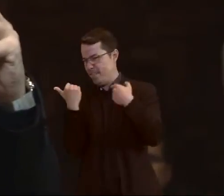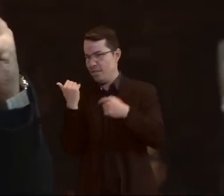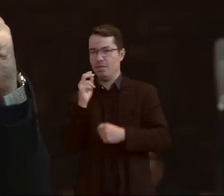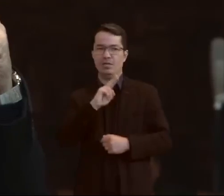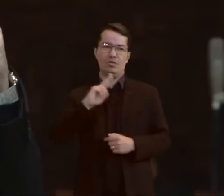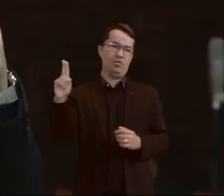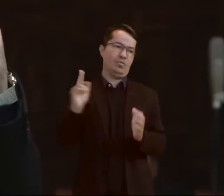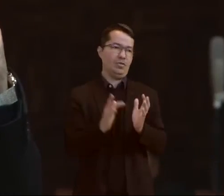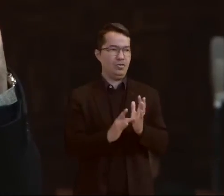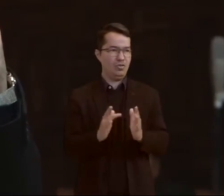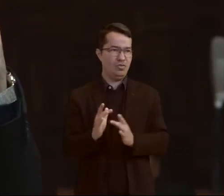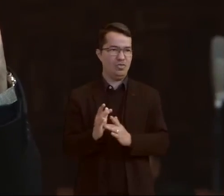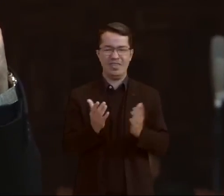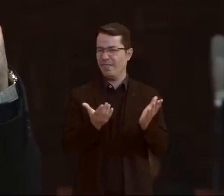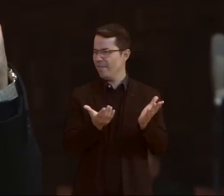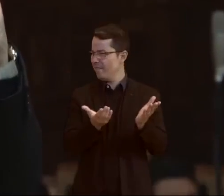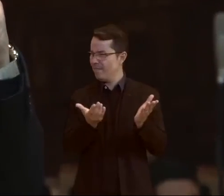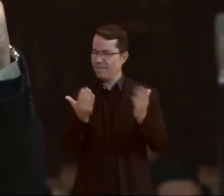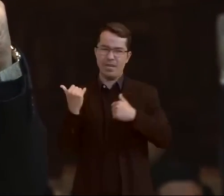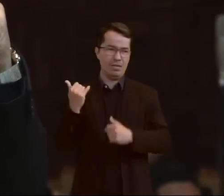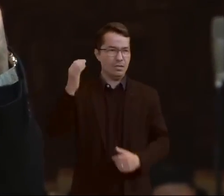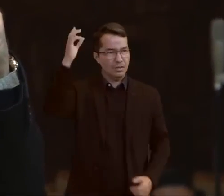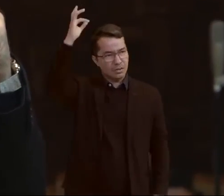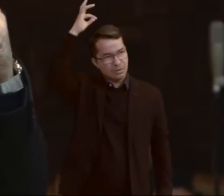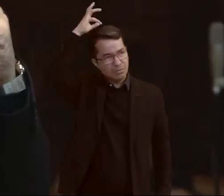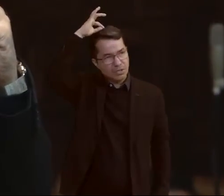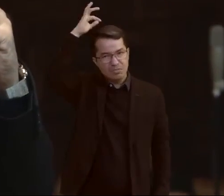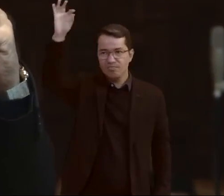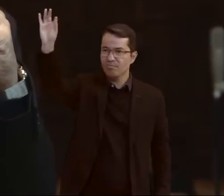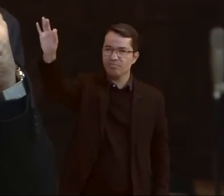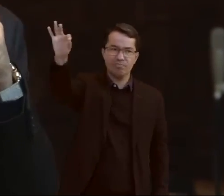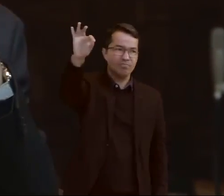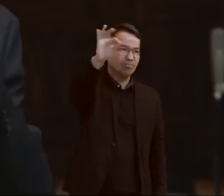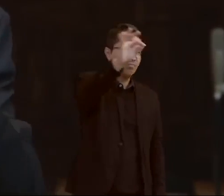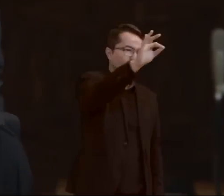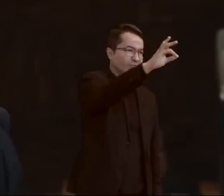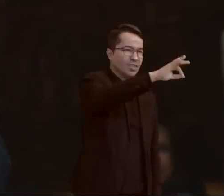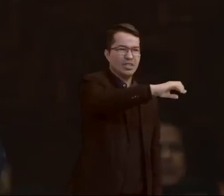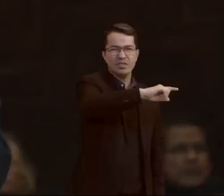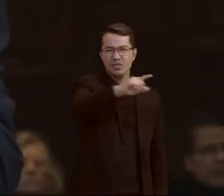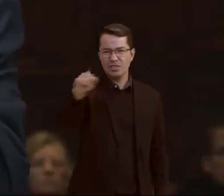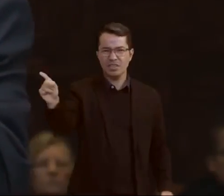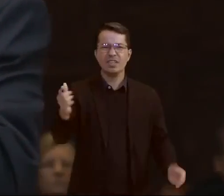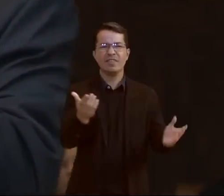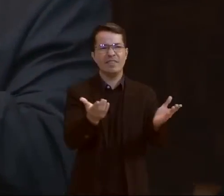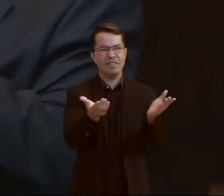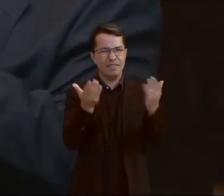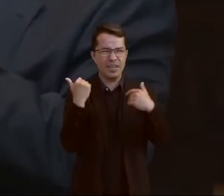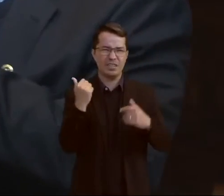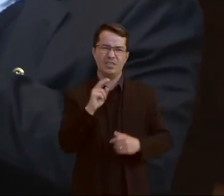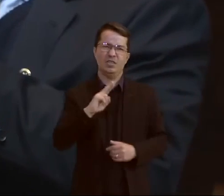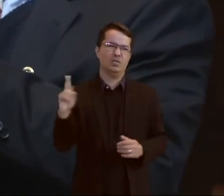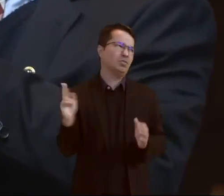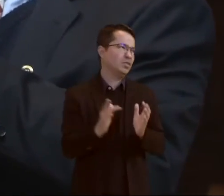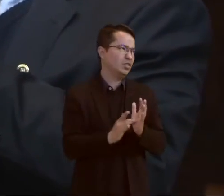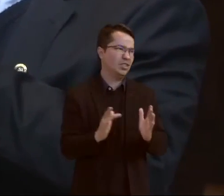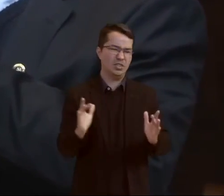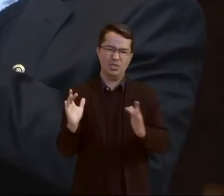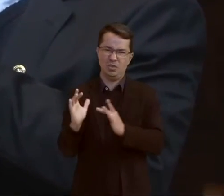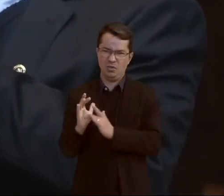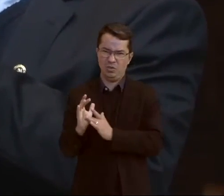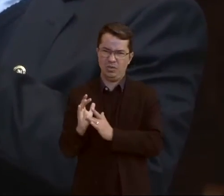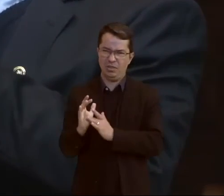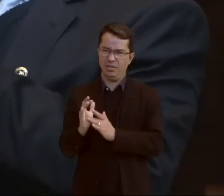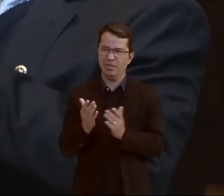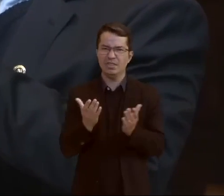Jesus. O Espírito Santo falou com você, não resista não, não resista, venha, em nome de Jesus, venha. A